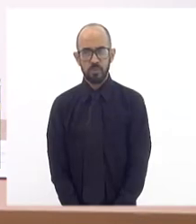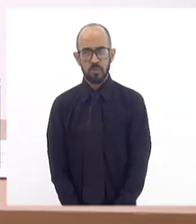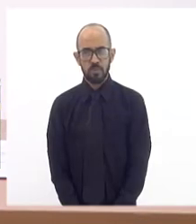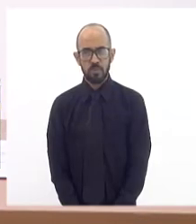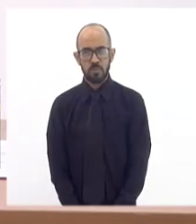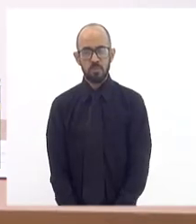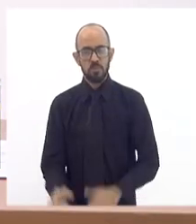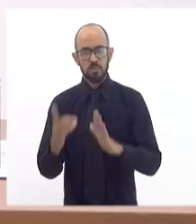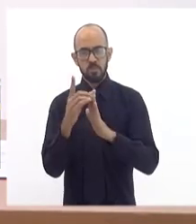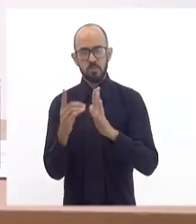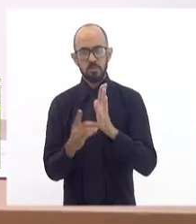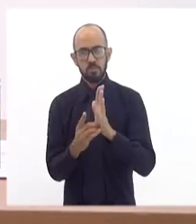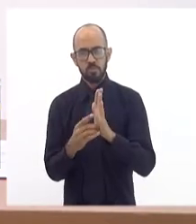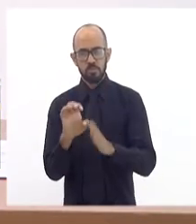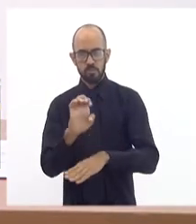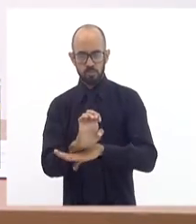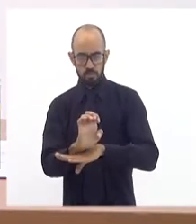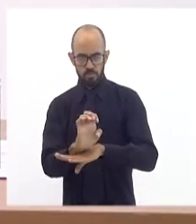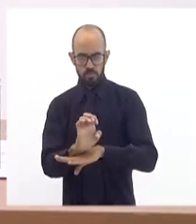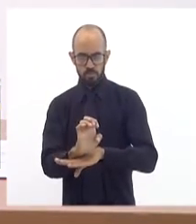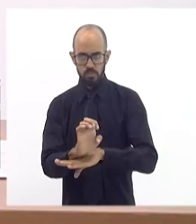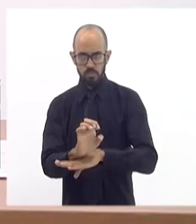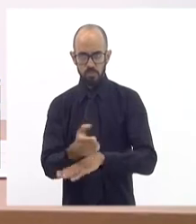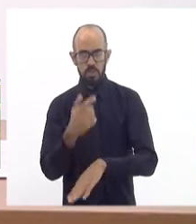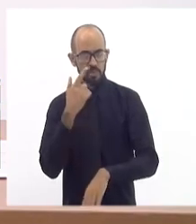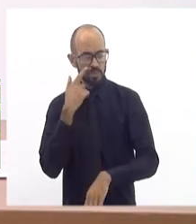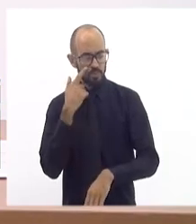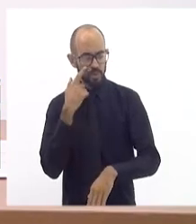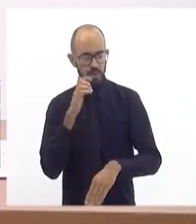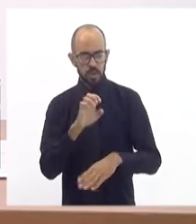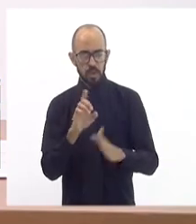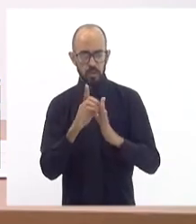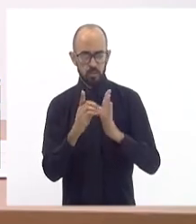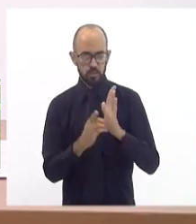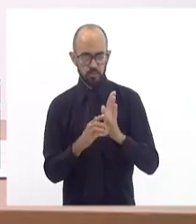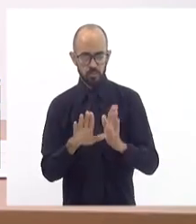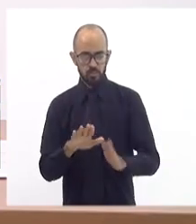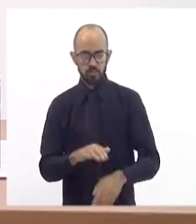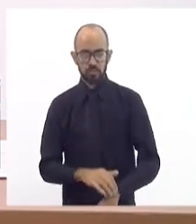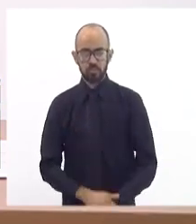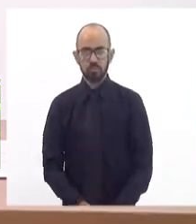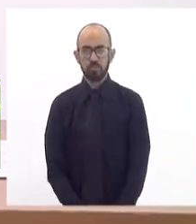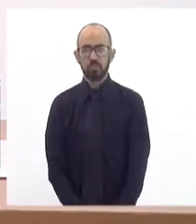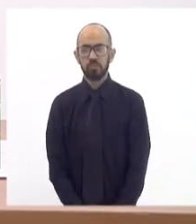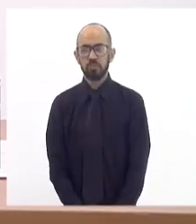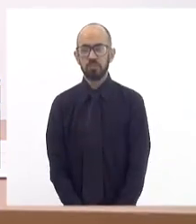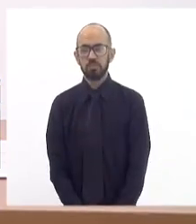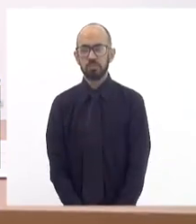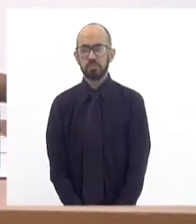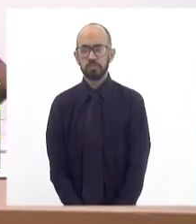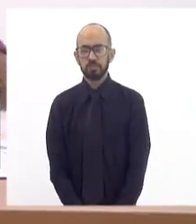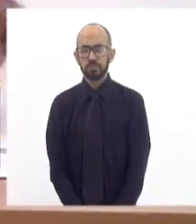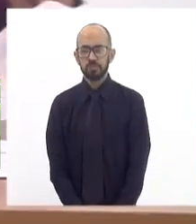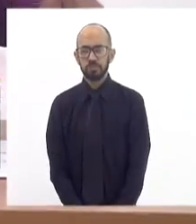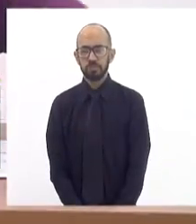um daqueles Stardoll Cadê o decreto em casa da caroll quero pedir um